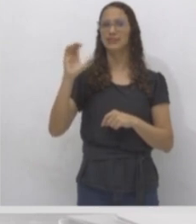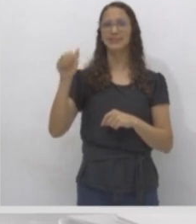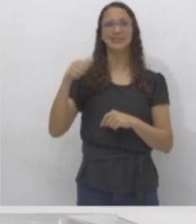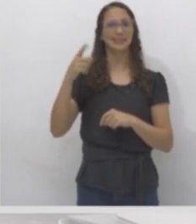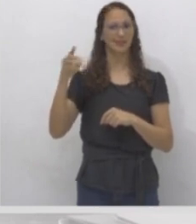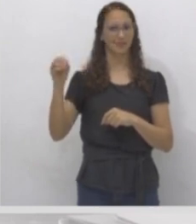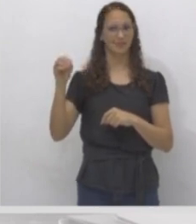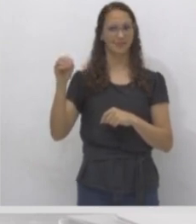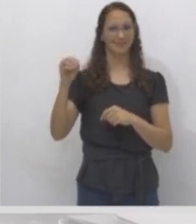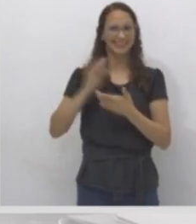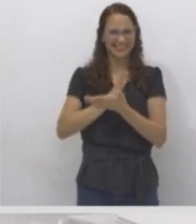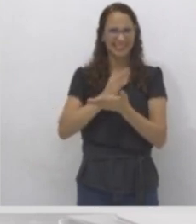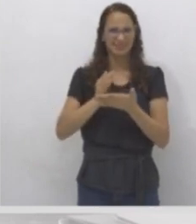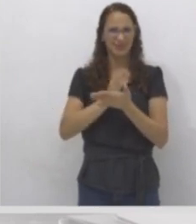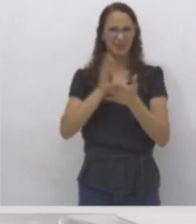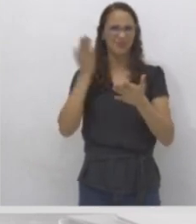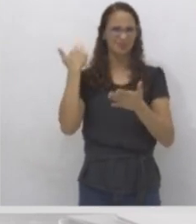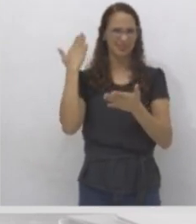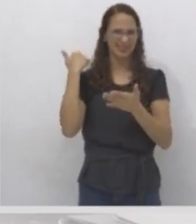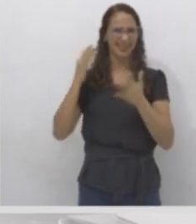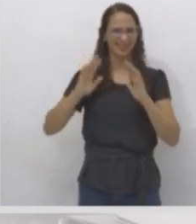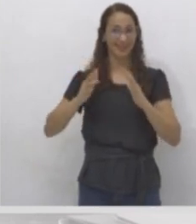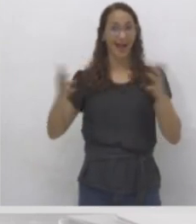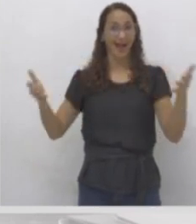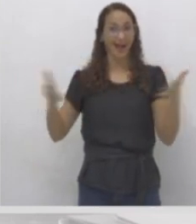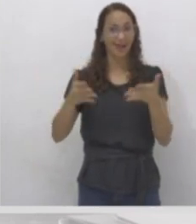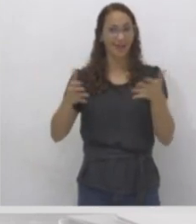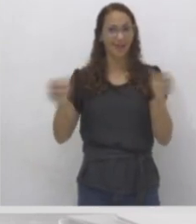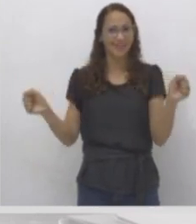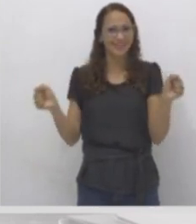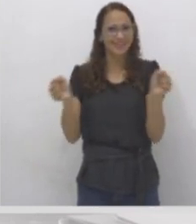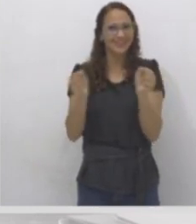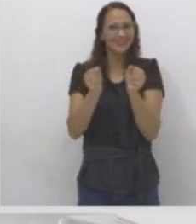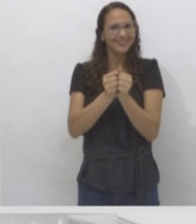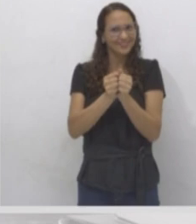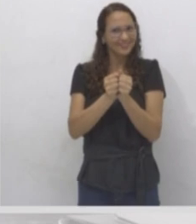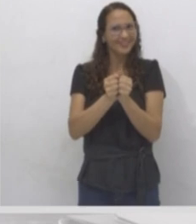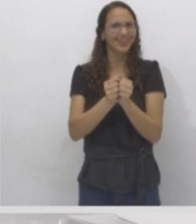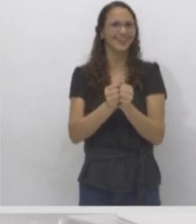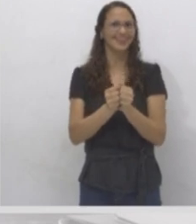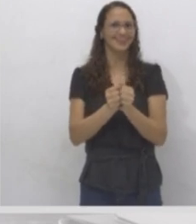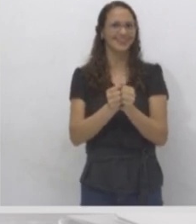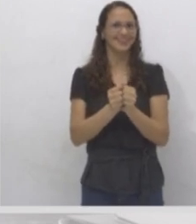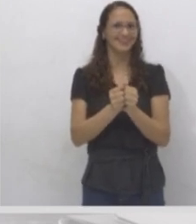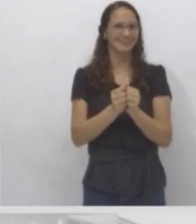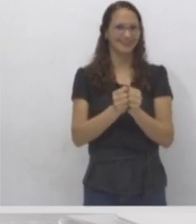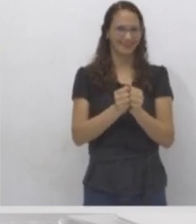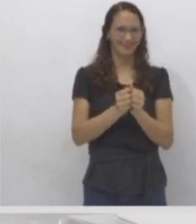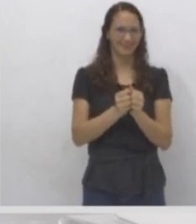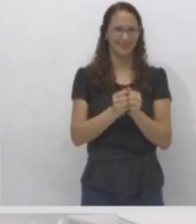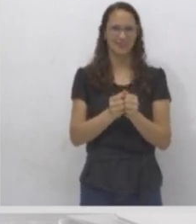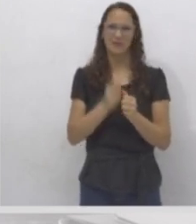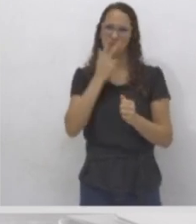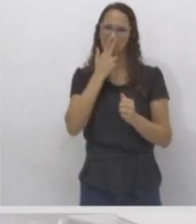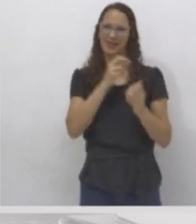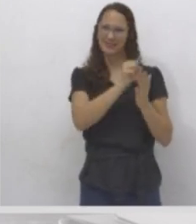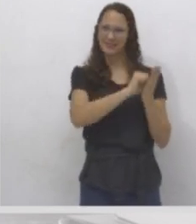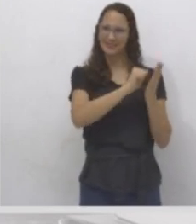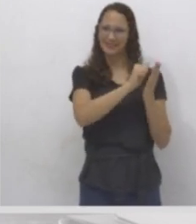nós vamos montar. Esta representação, ela já vem praticamente na forma de uma atividade. Olha aqui a